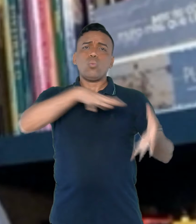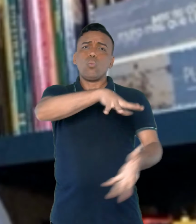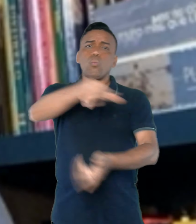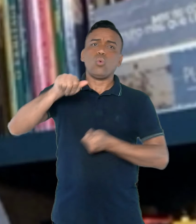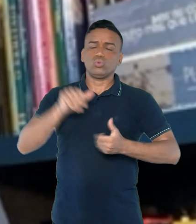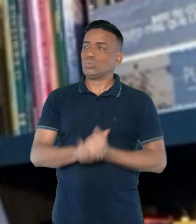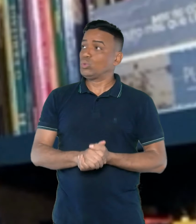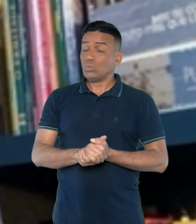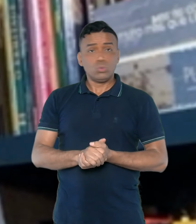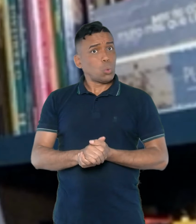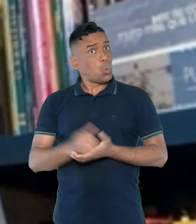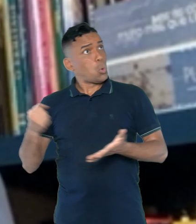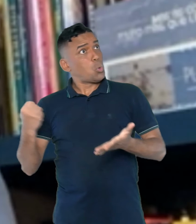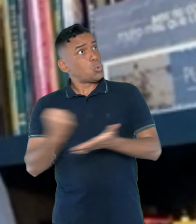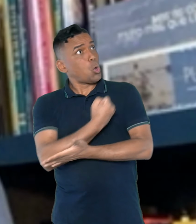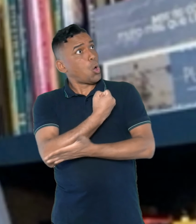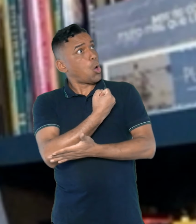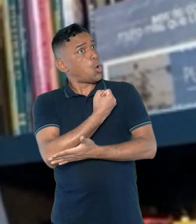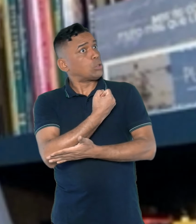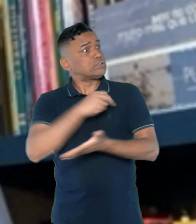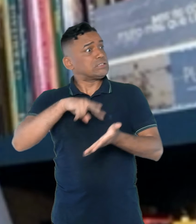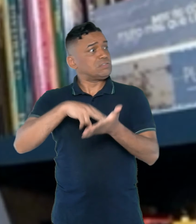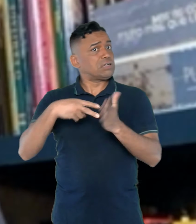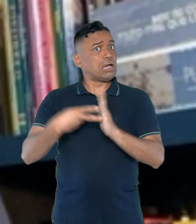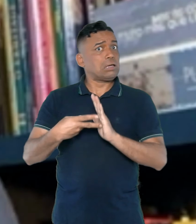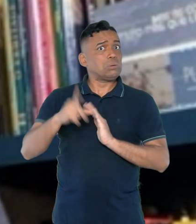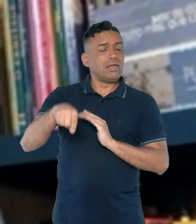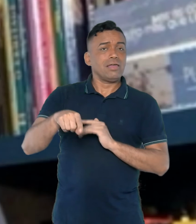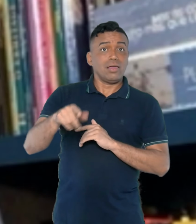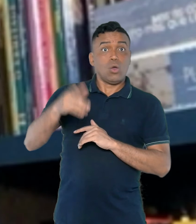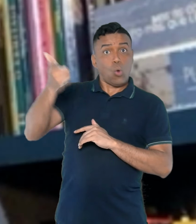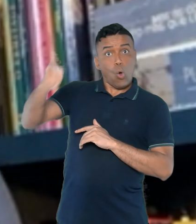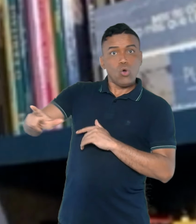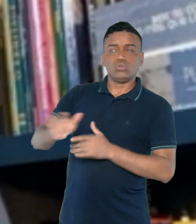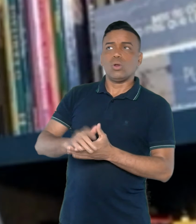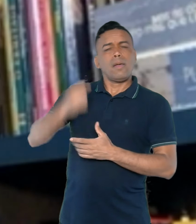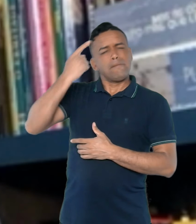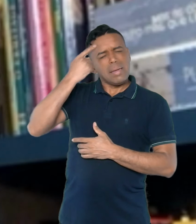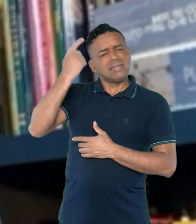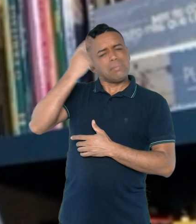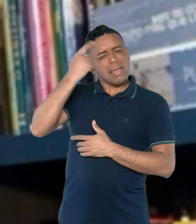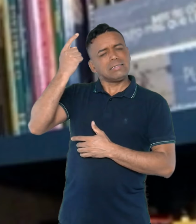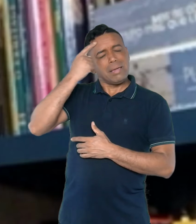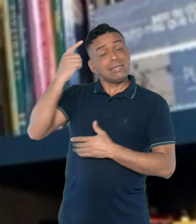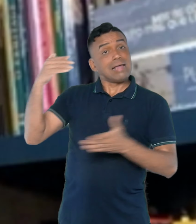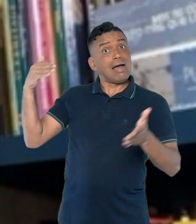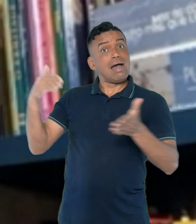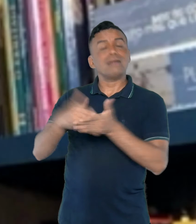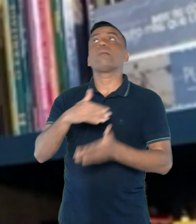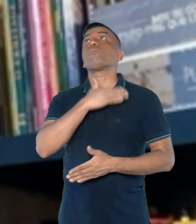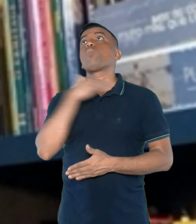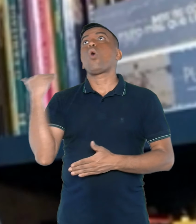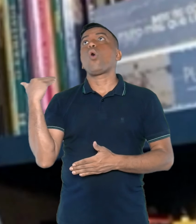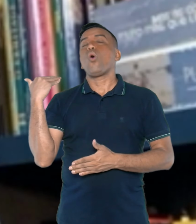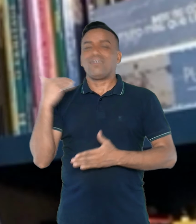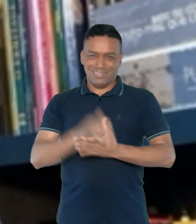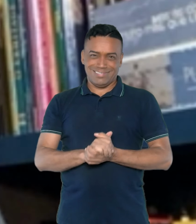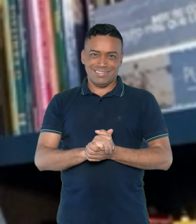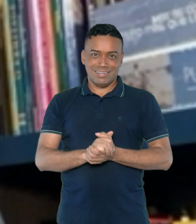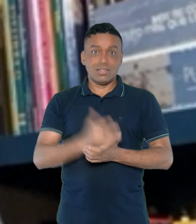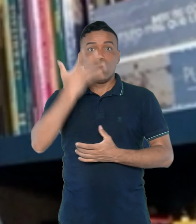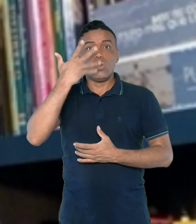vida, agora ele me pegou, que agora eu não sei o que eu estou dizendo com isso, né? Outro disse, não, é aquele que pensa, pensa, pensa até morrer, né? Então, ou seja,